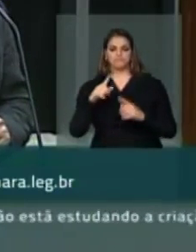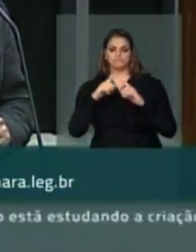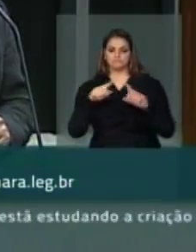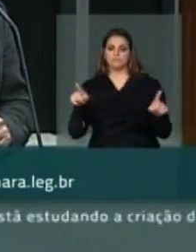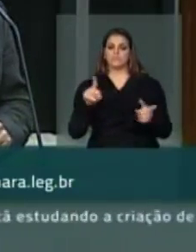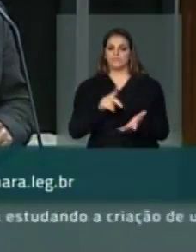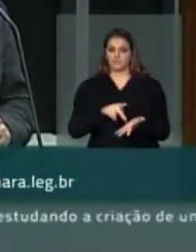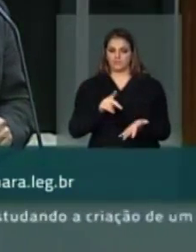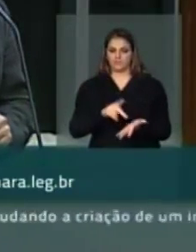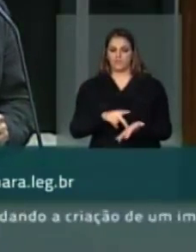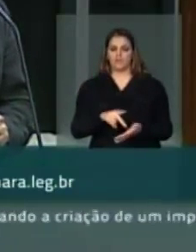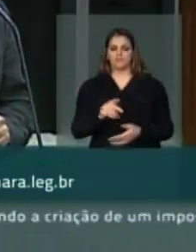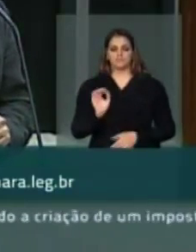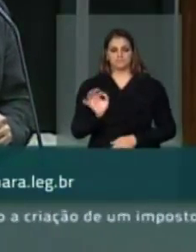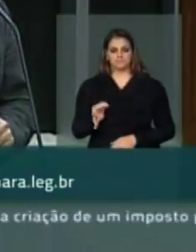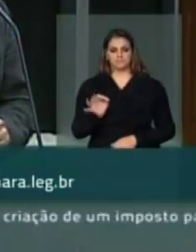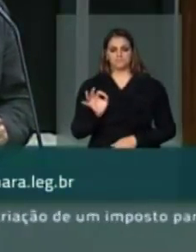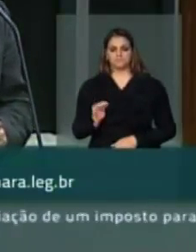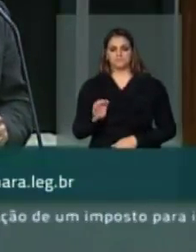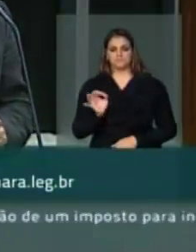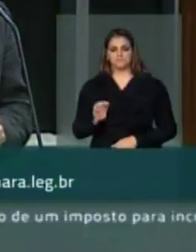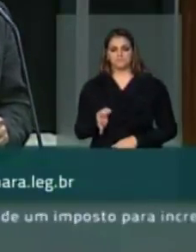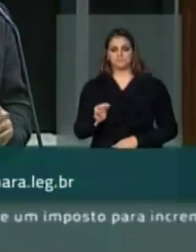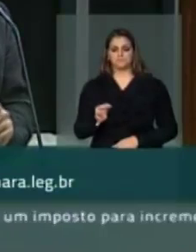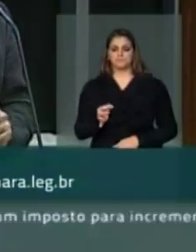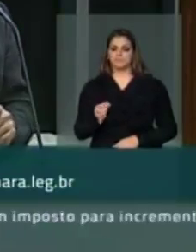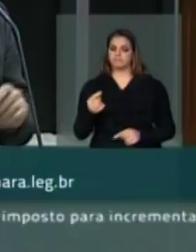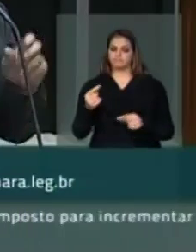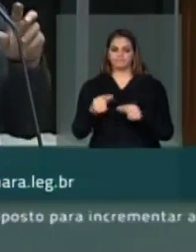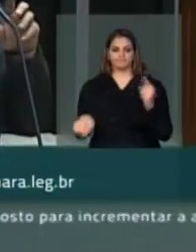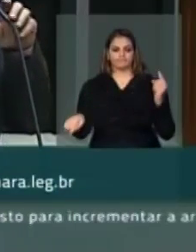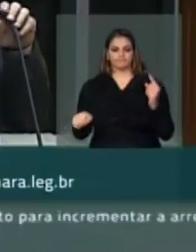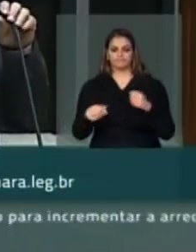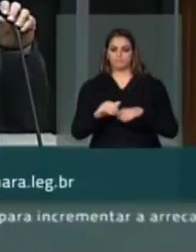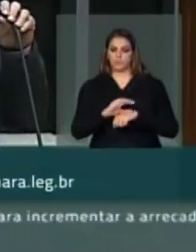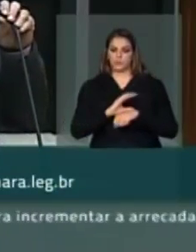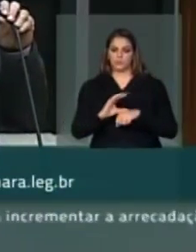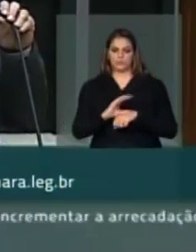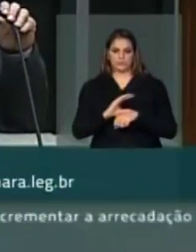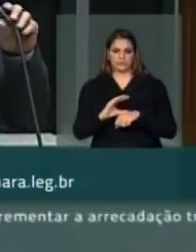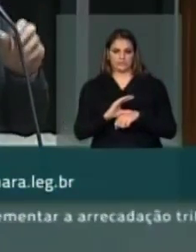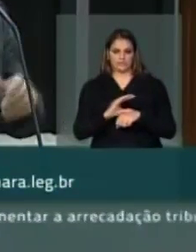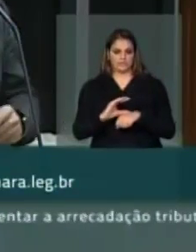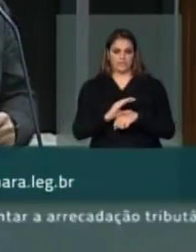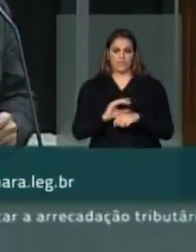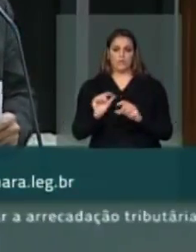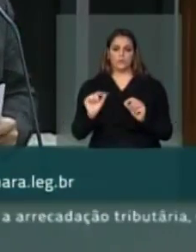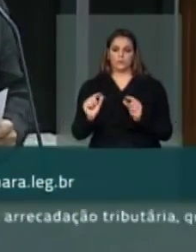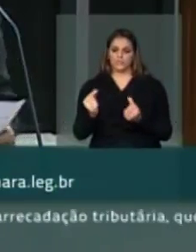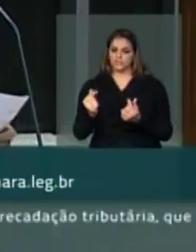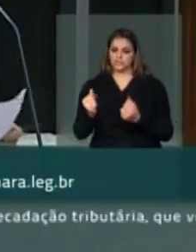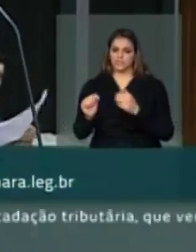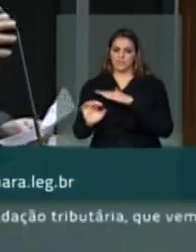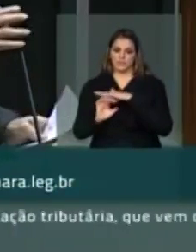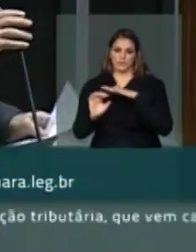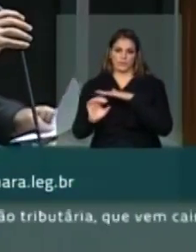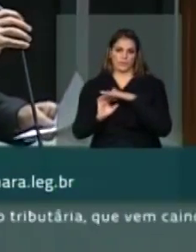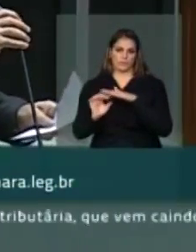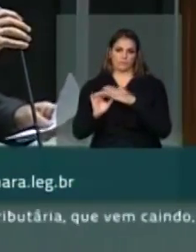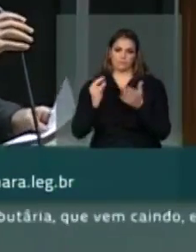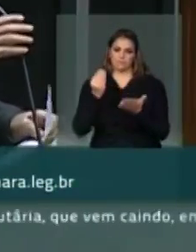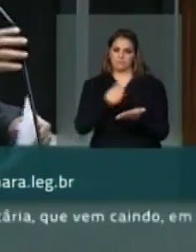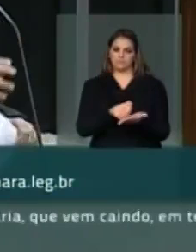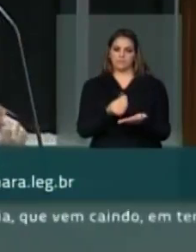prevalece a tese constitucional da inconstitucionalidade do financiamento empresarial de